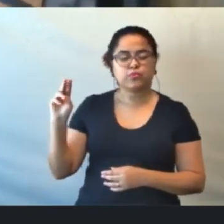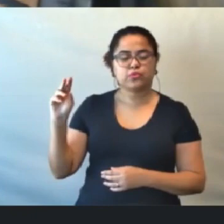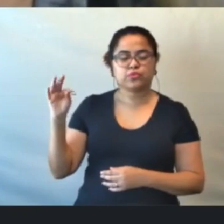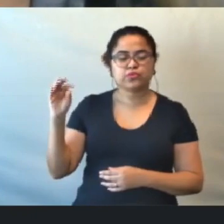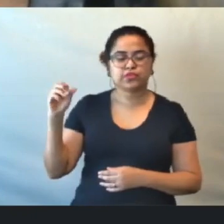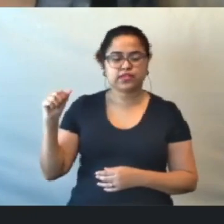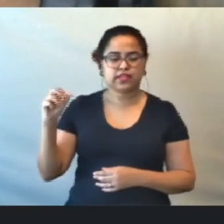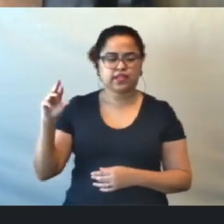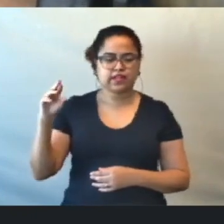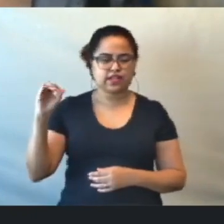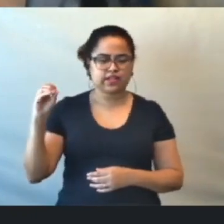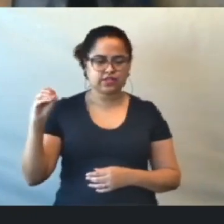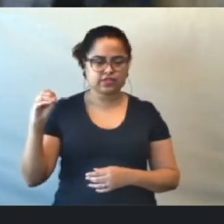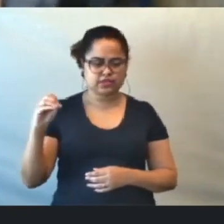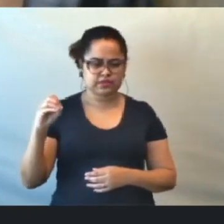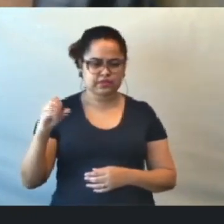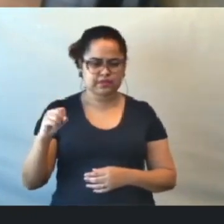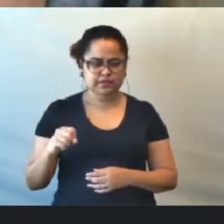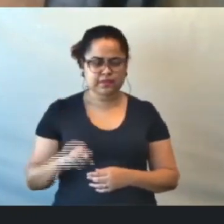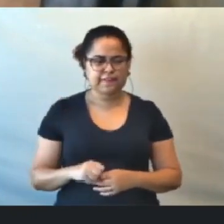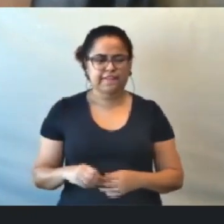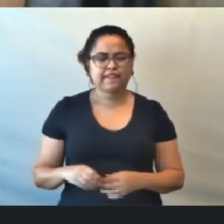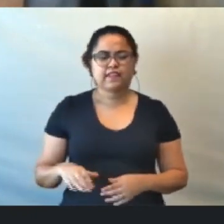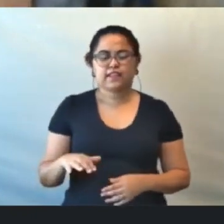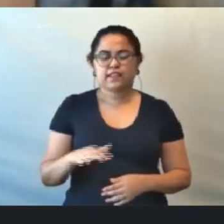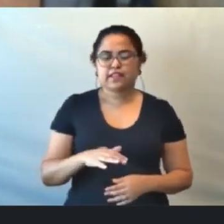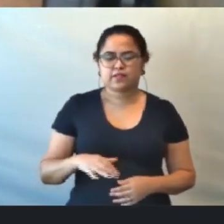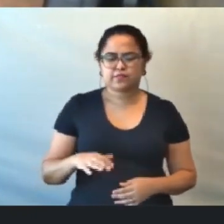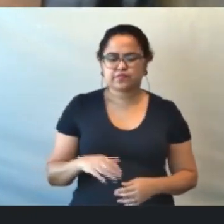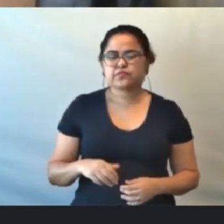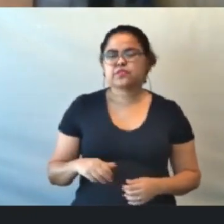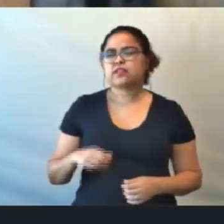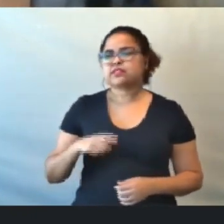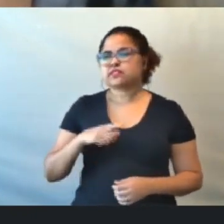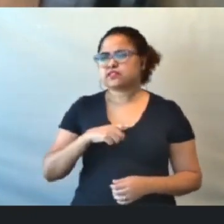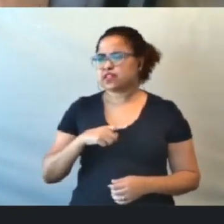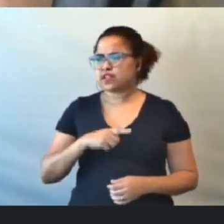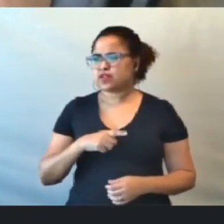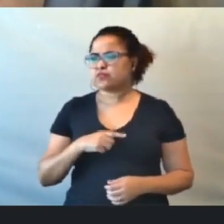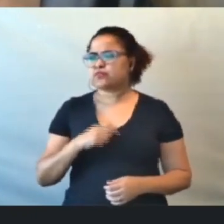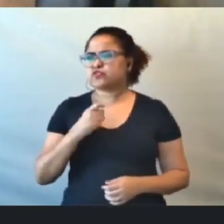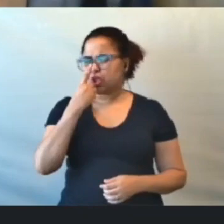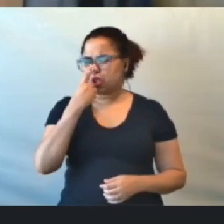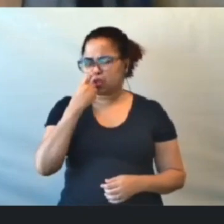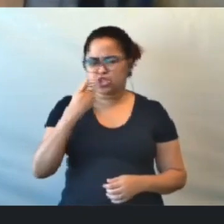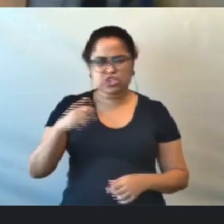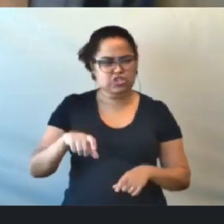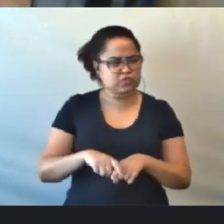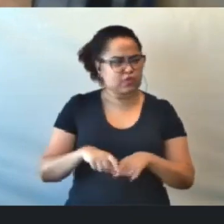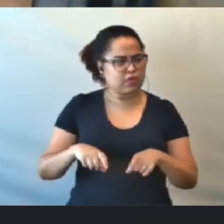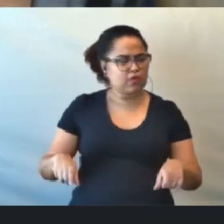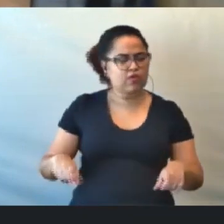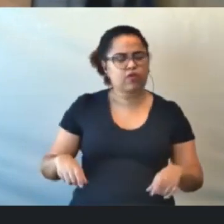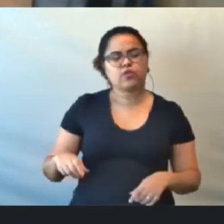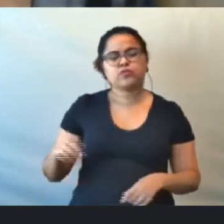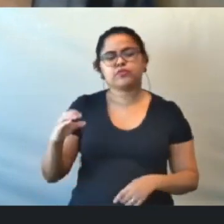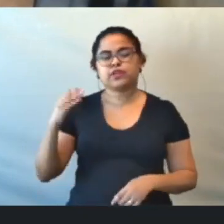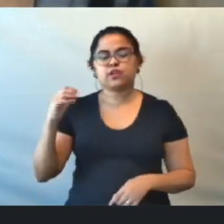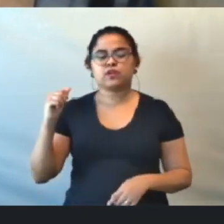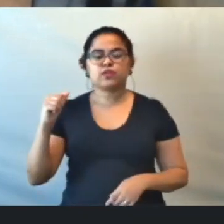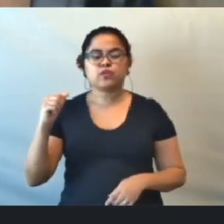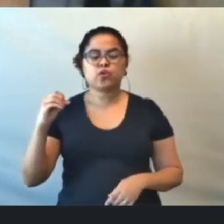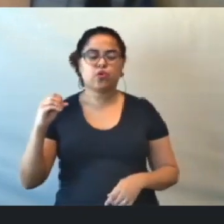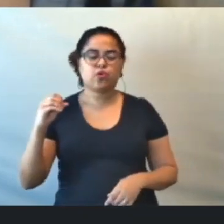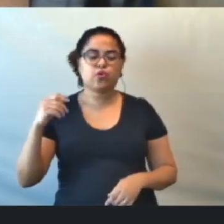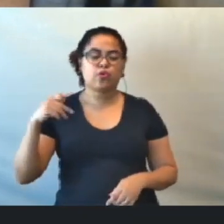Nós estamos fazendo investimentos em esgotos, via Copasa, as ações